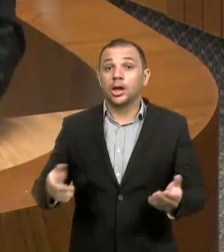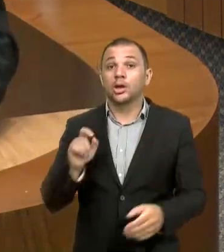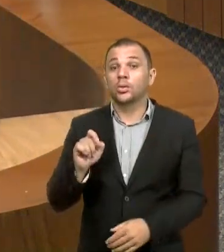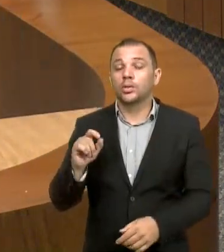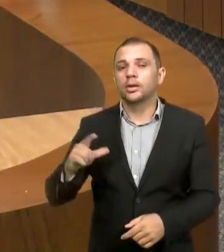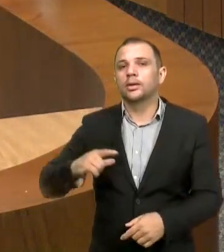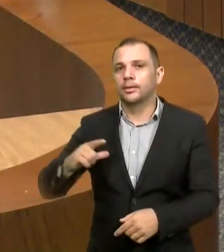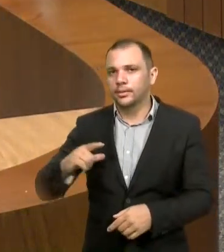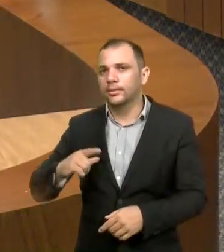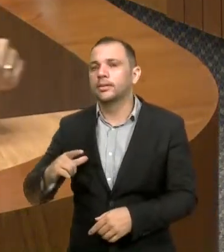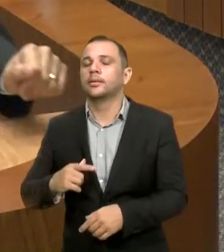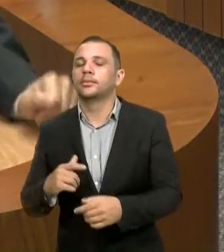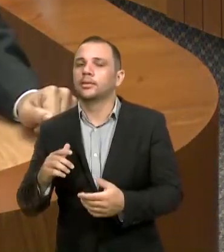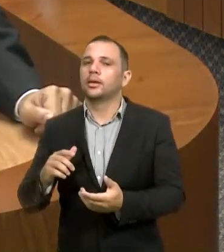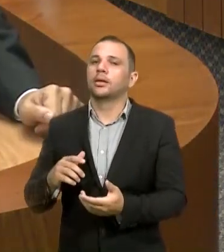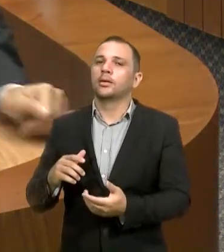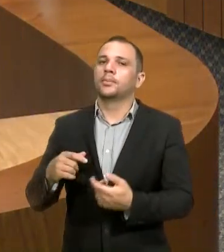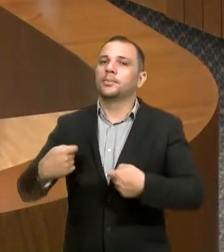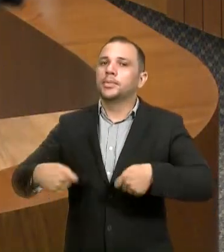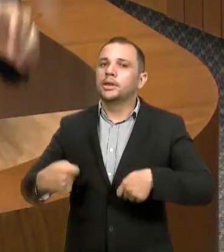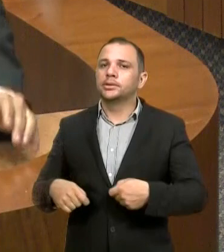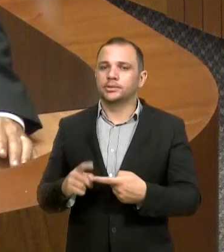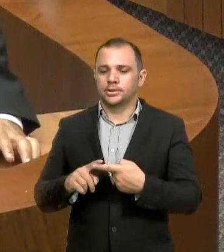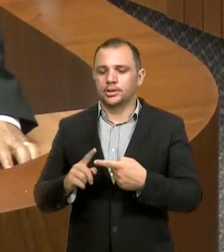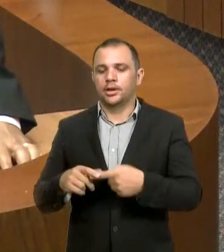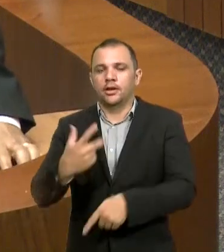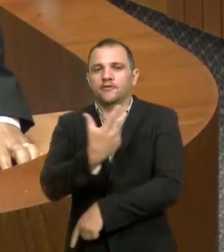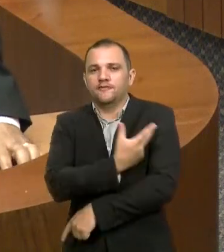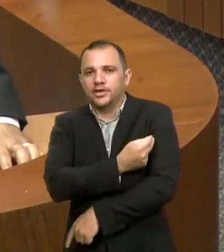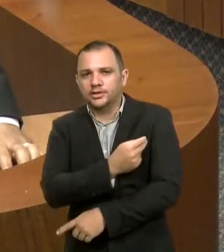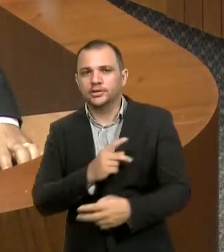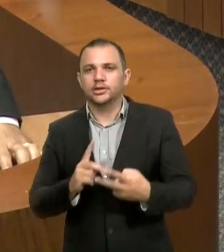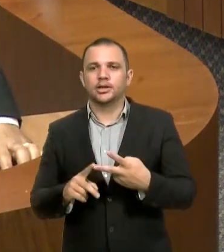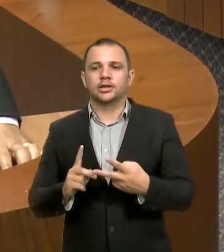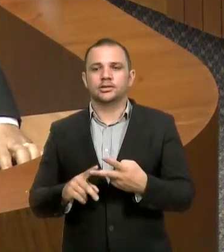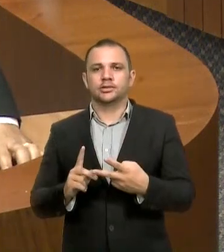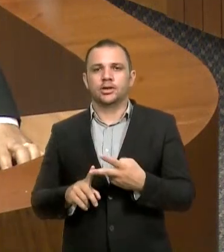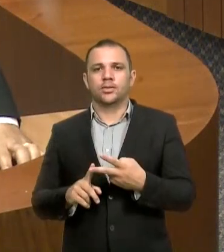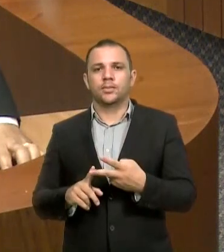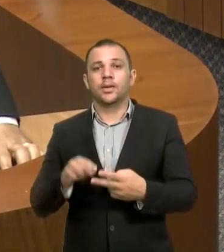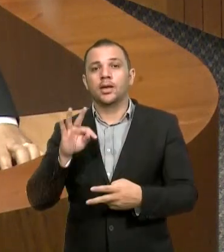pré-natal, frequência do filho na escola, tudo isso tinha acabado.